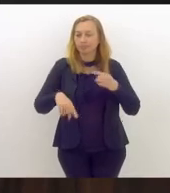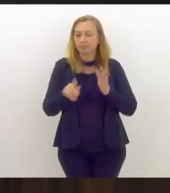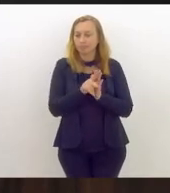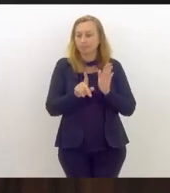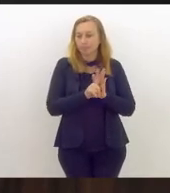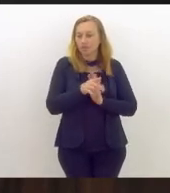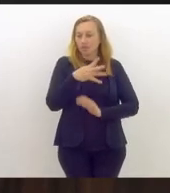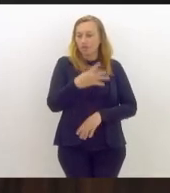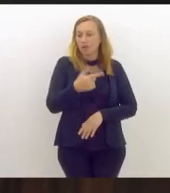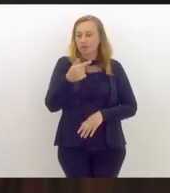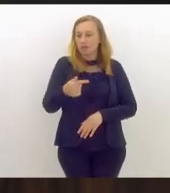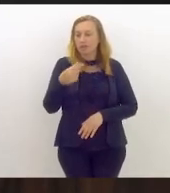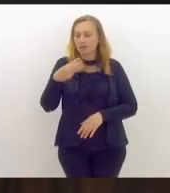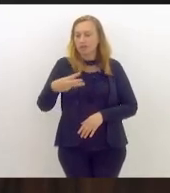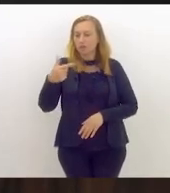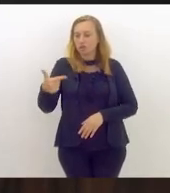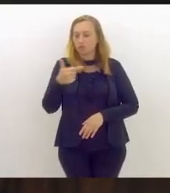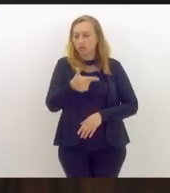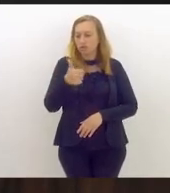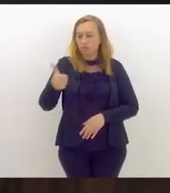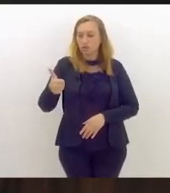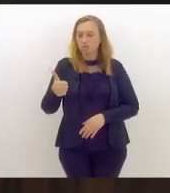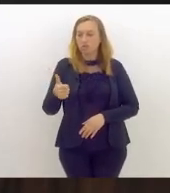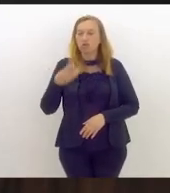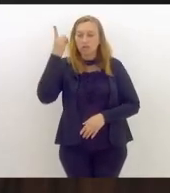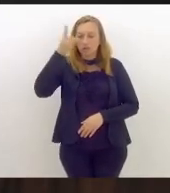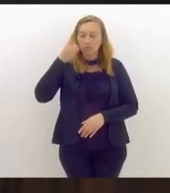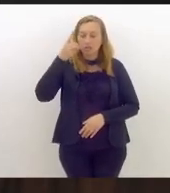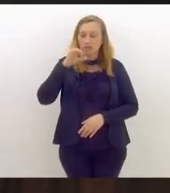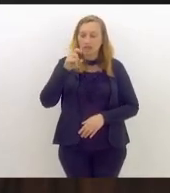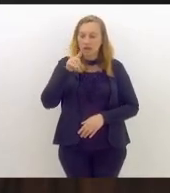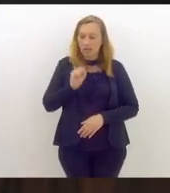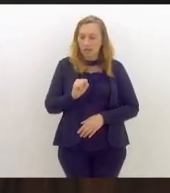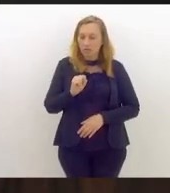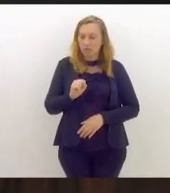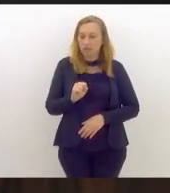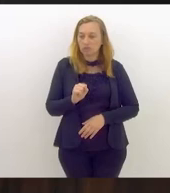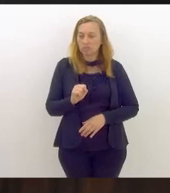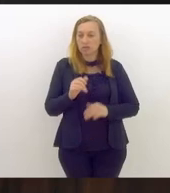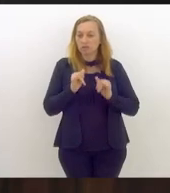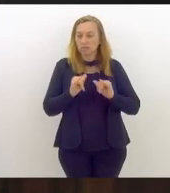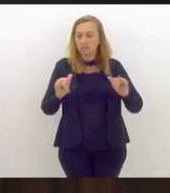de lei 4732 de 21, de autoria do deputado Carlos Macedo, que declara